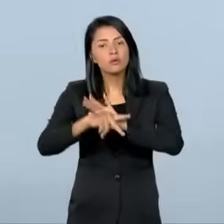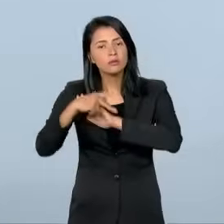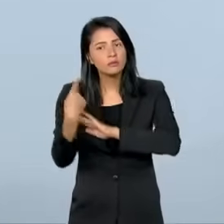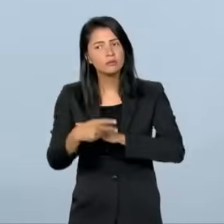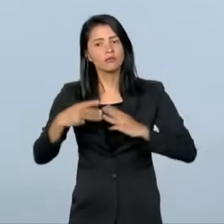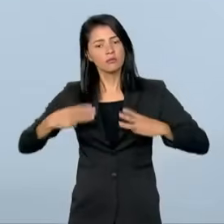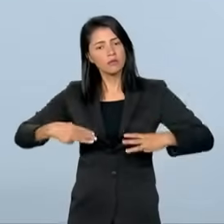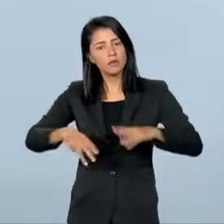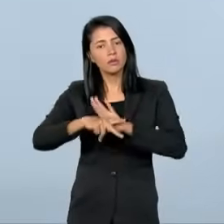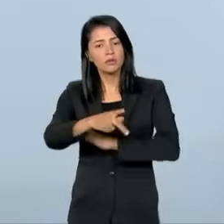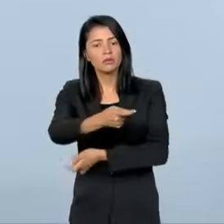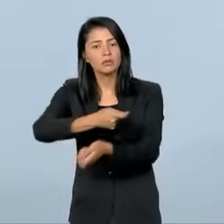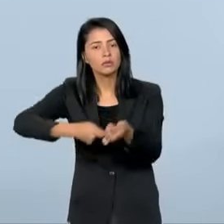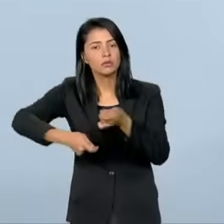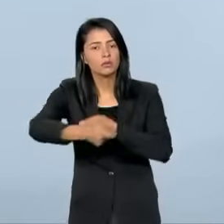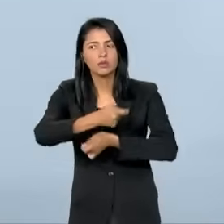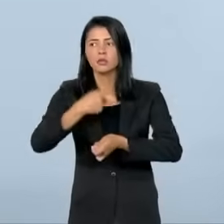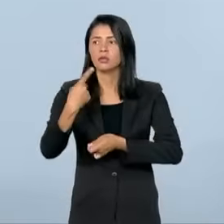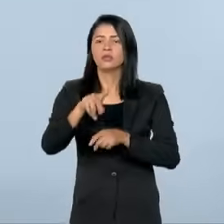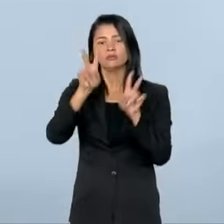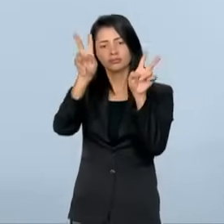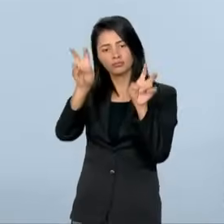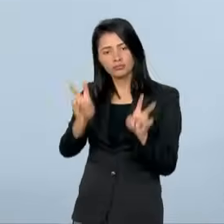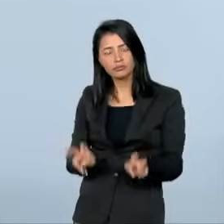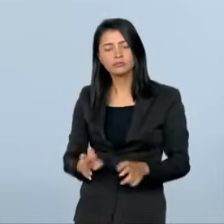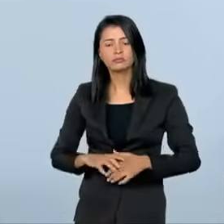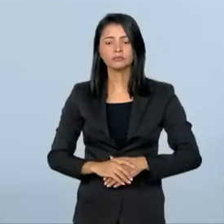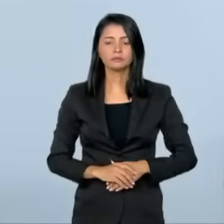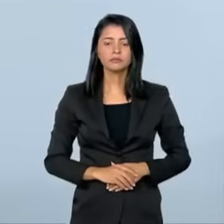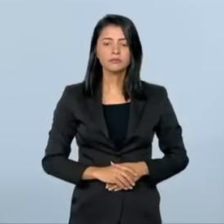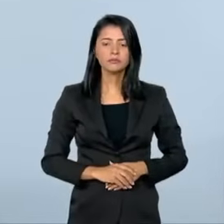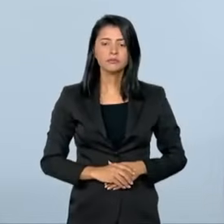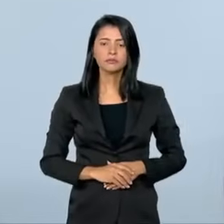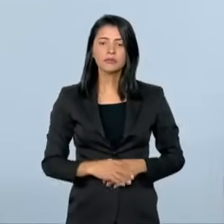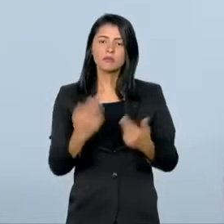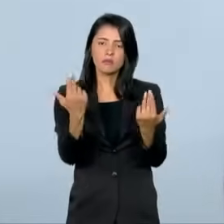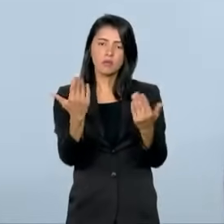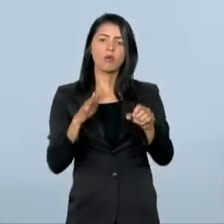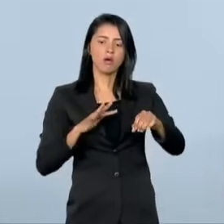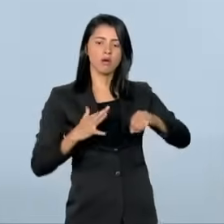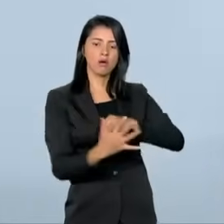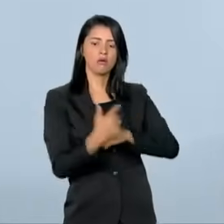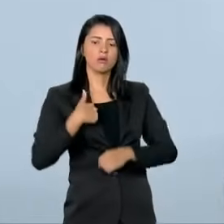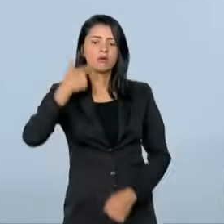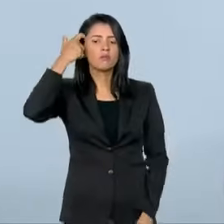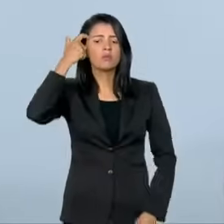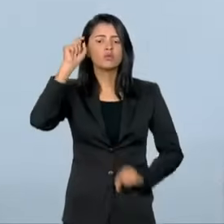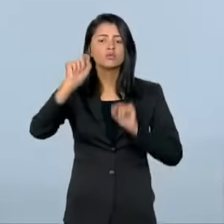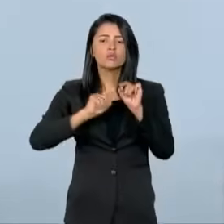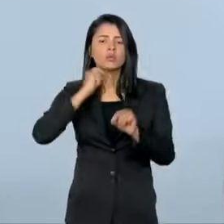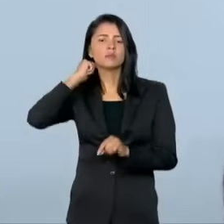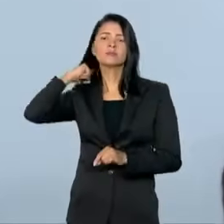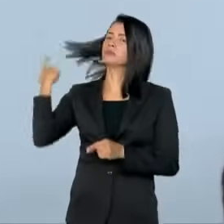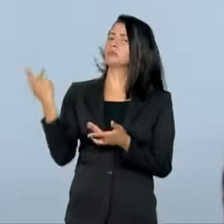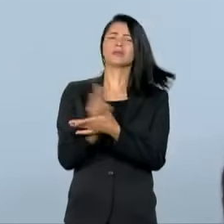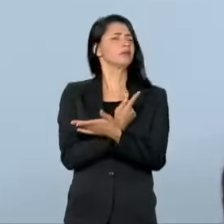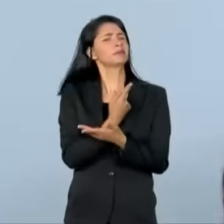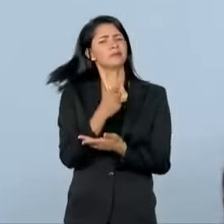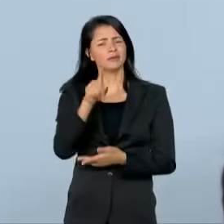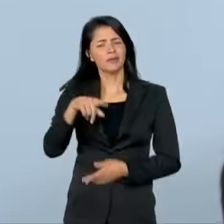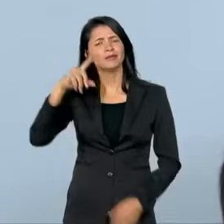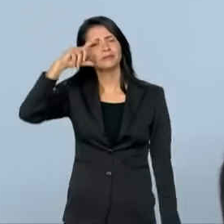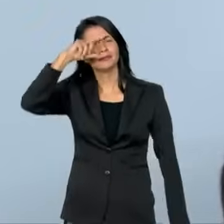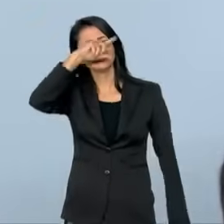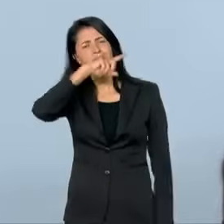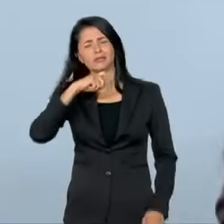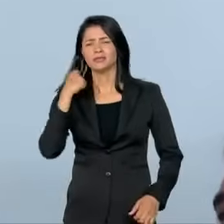Ministério da Economia na tratativa dessas ações. Então, como na pandemia, eu penso que essa tragédia, forte, governador, e